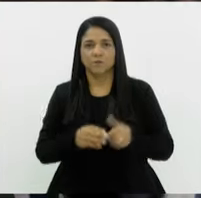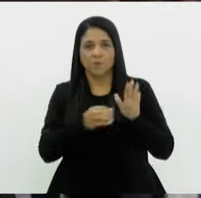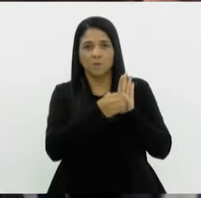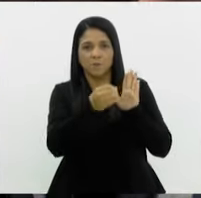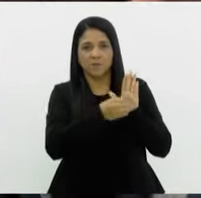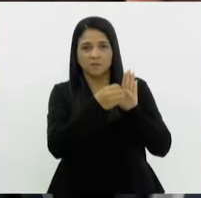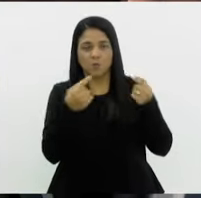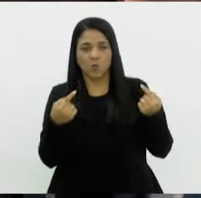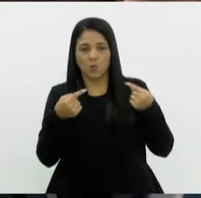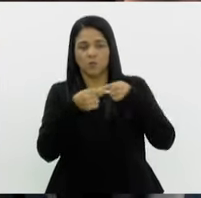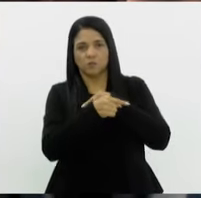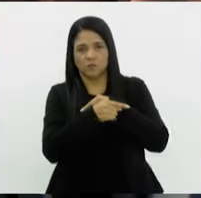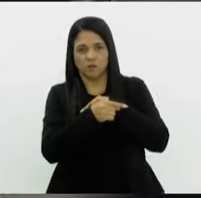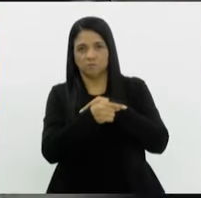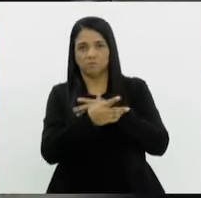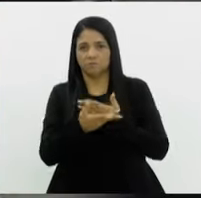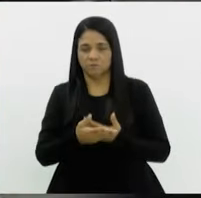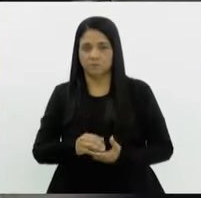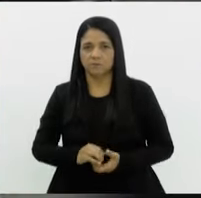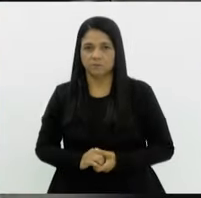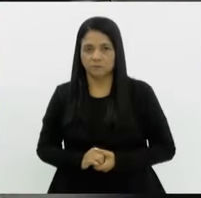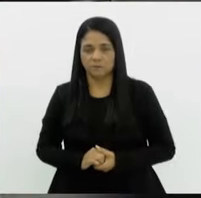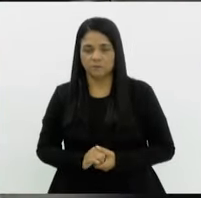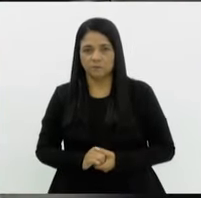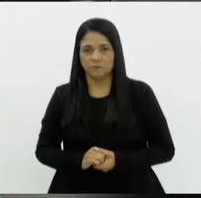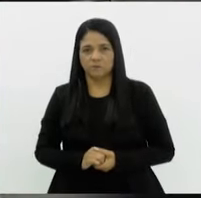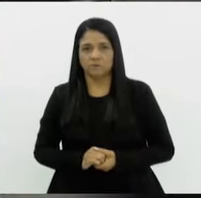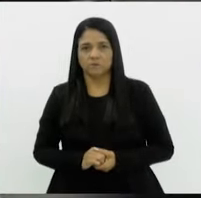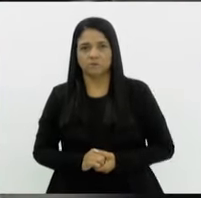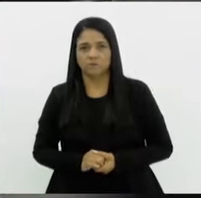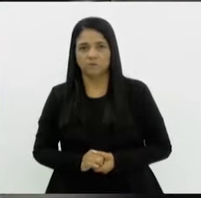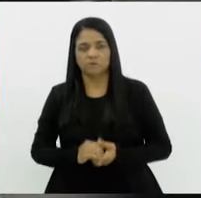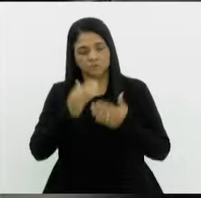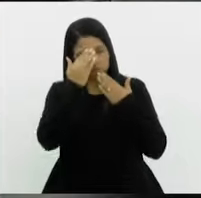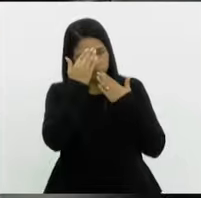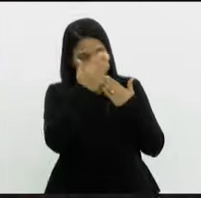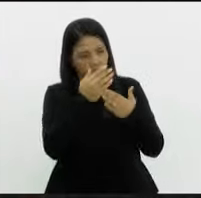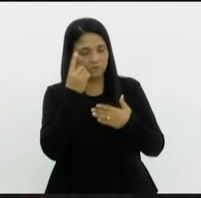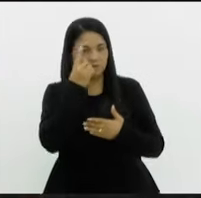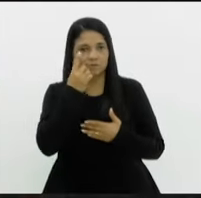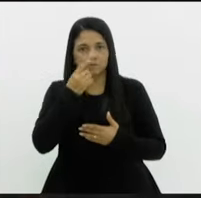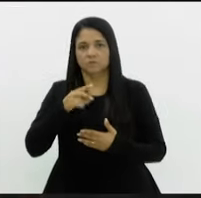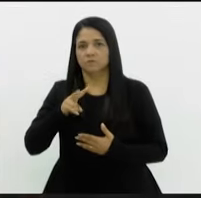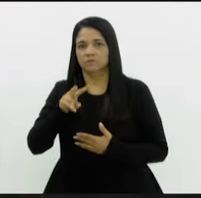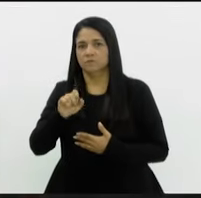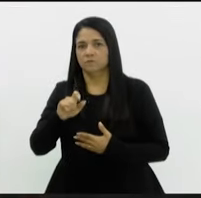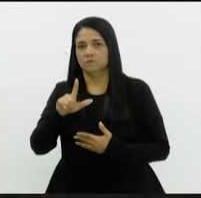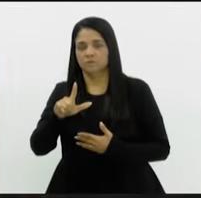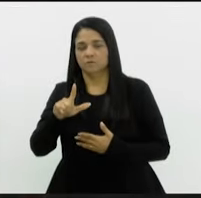Parecer contrário, senhor presidente. Vou bater tudo. Obrigado, deputado Valdeci.